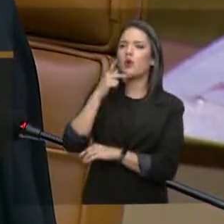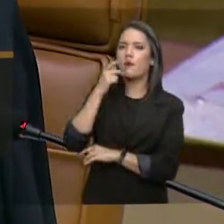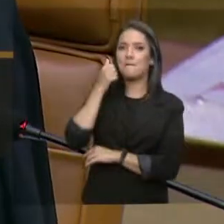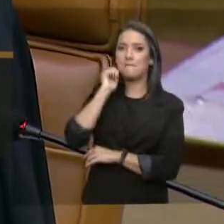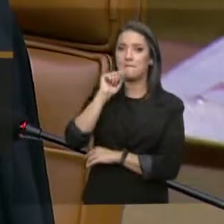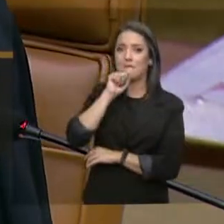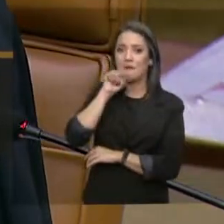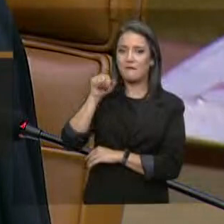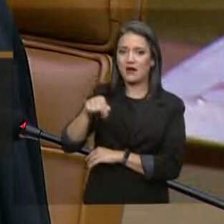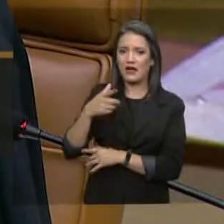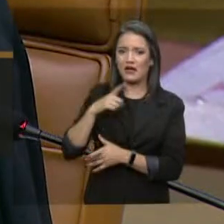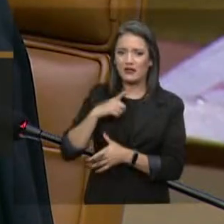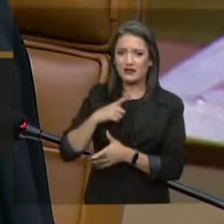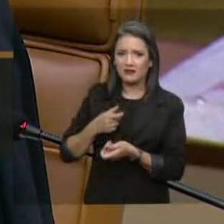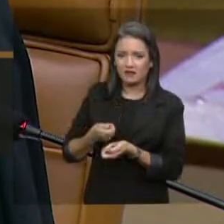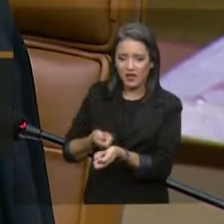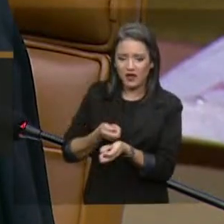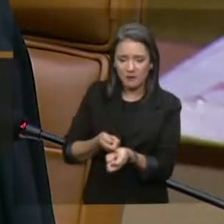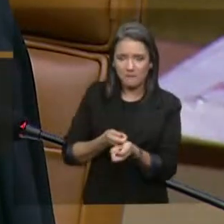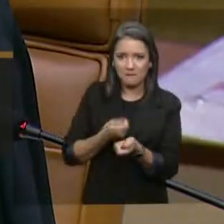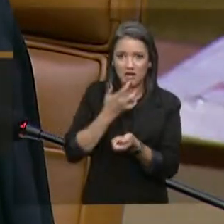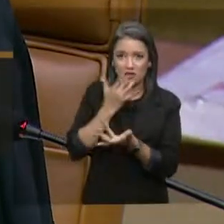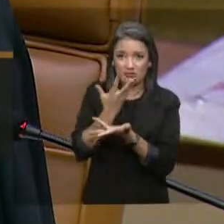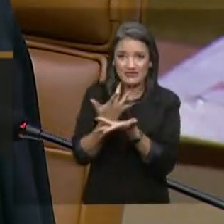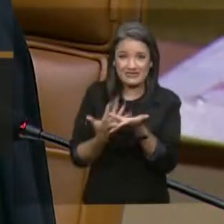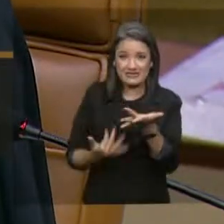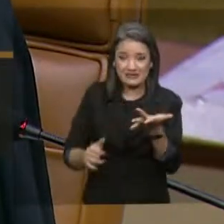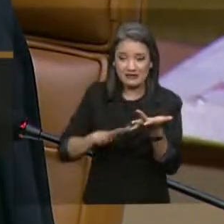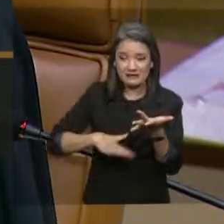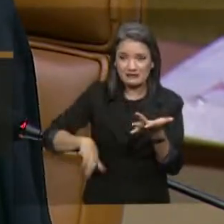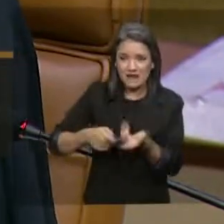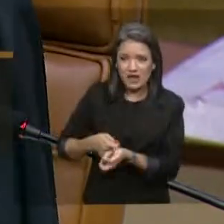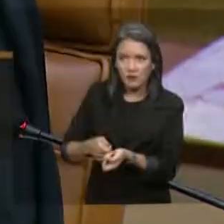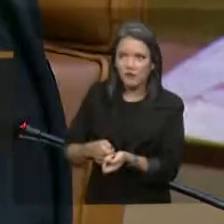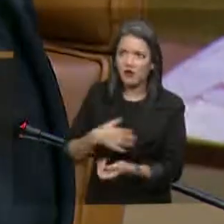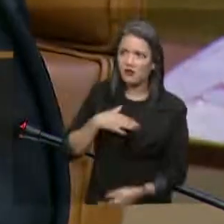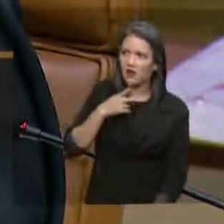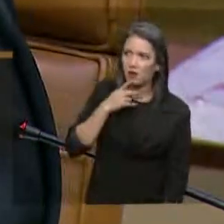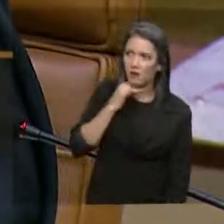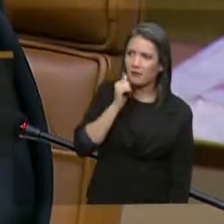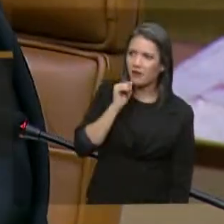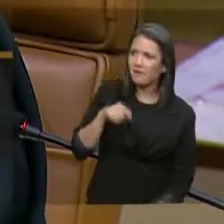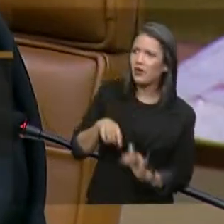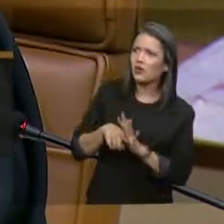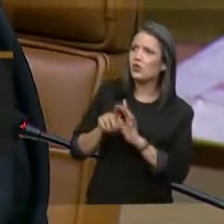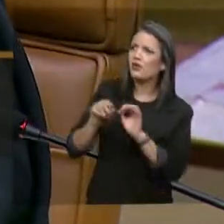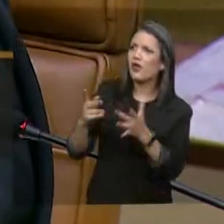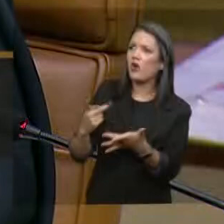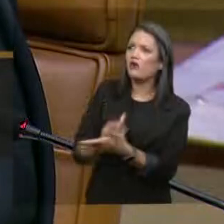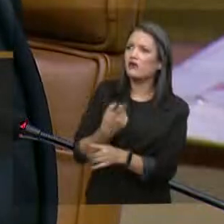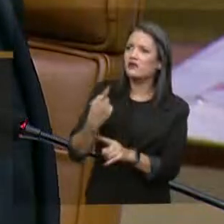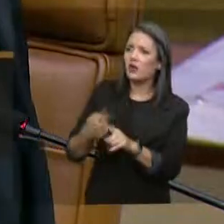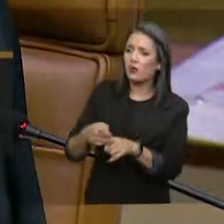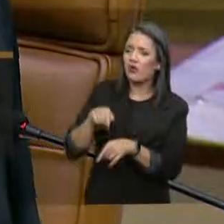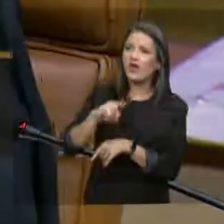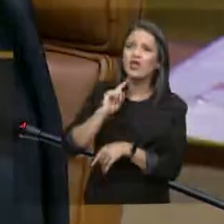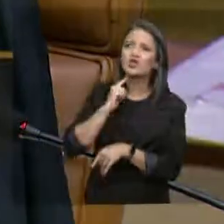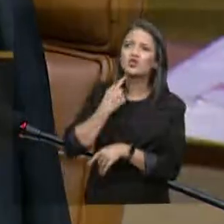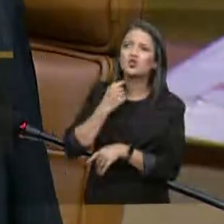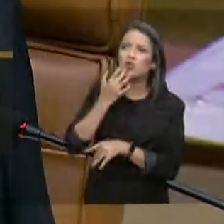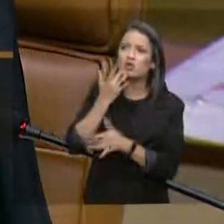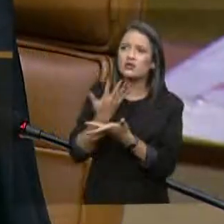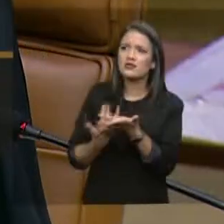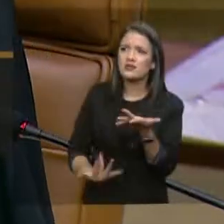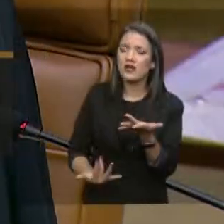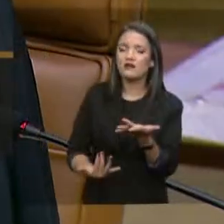manchas de sangue no chão da casa, questionou o motivo de estar limpando as manchas de sangue, teria dito